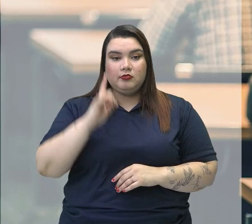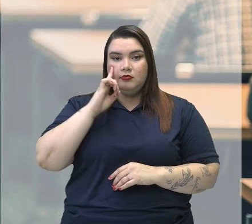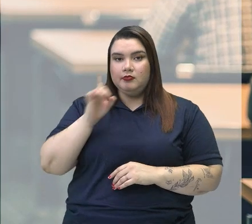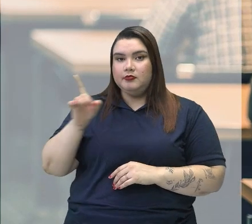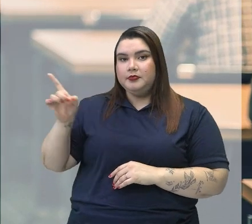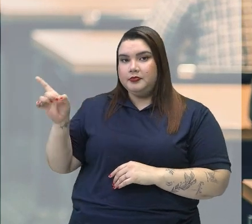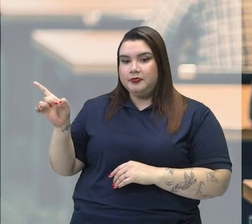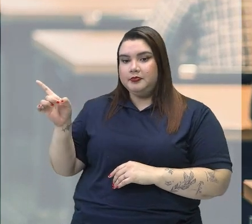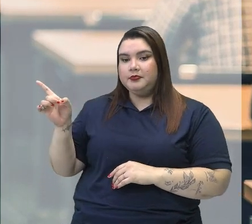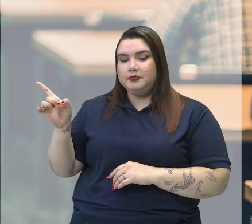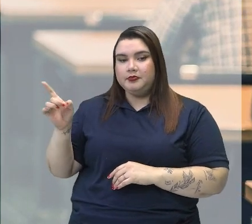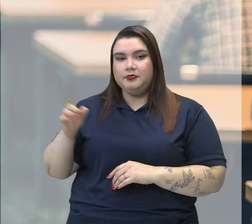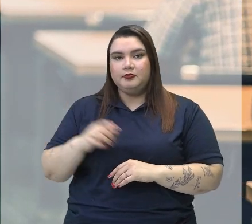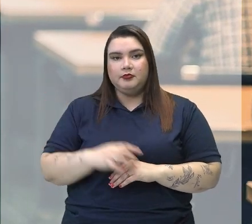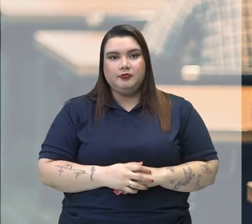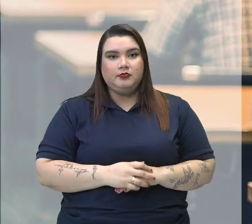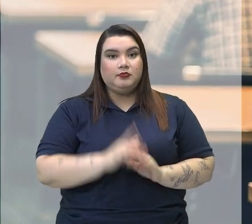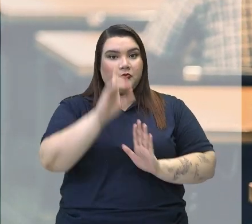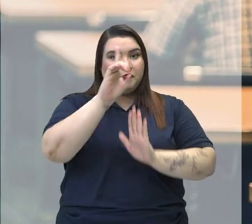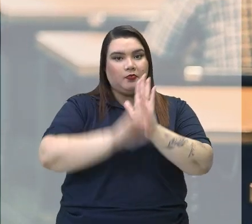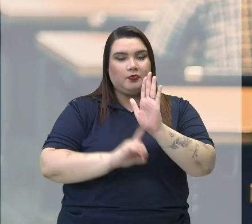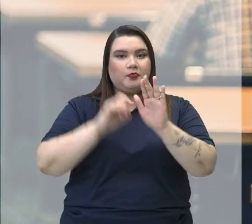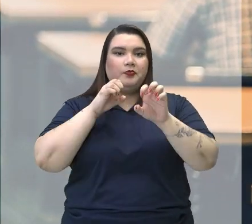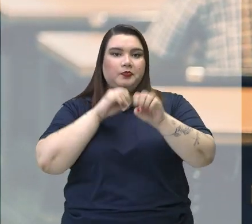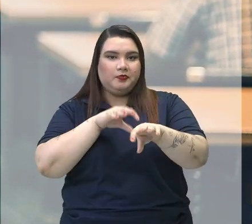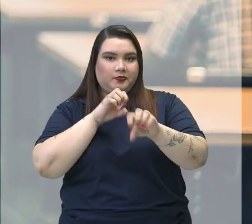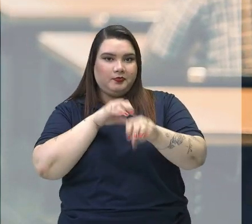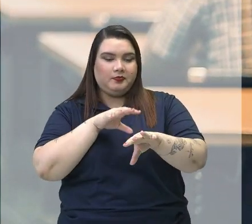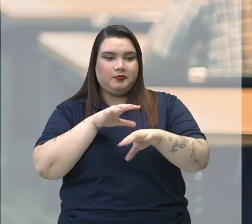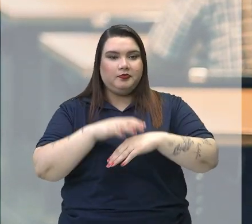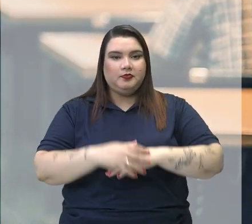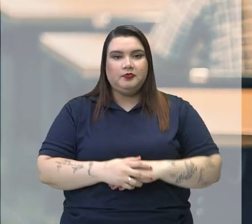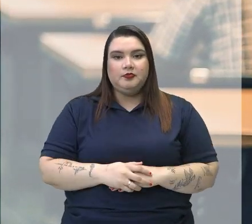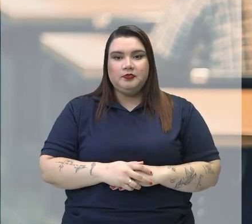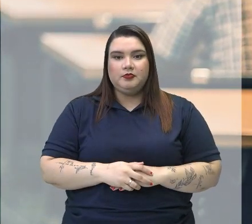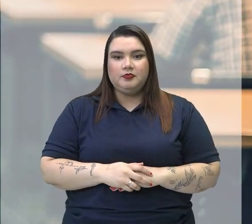Right to education. Direito à educação.